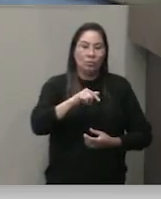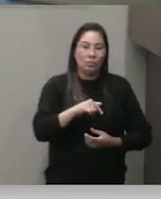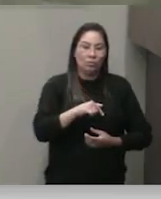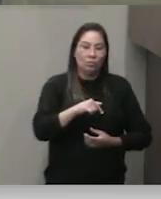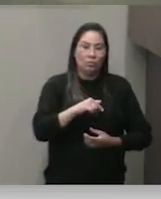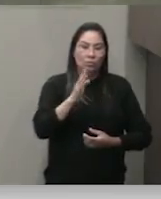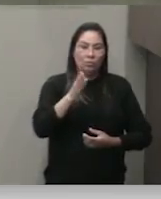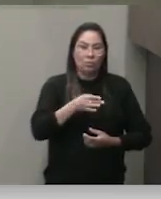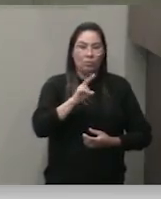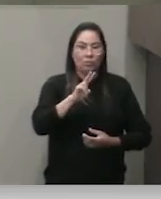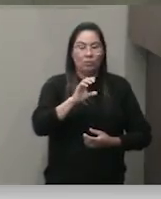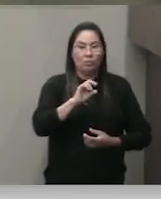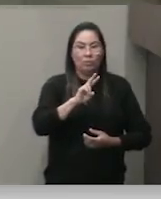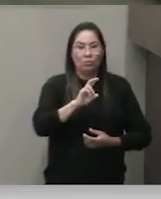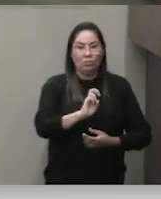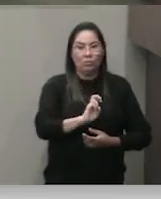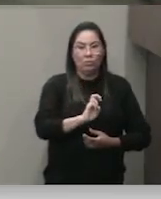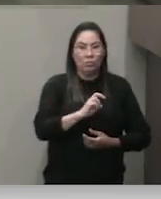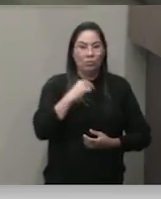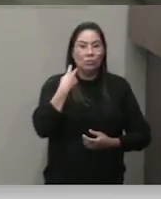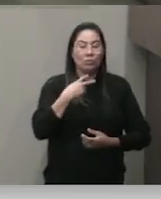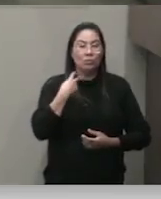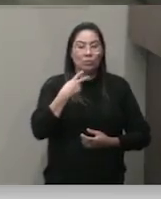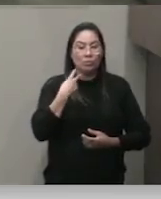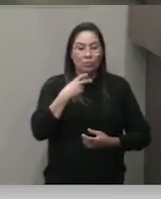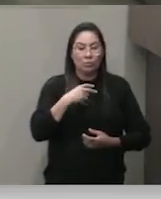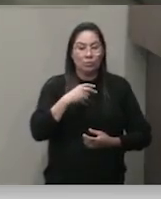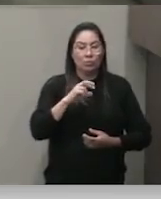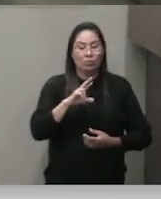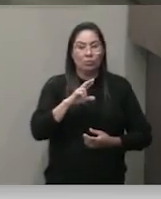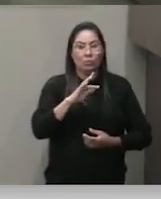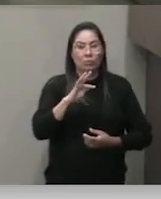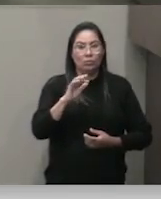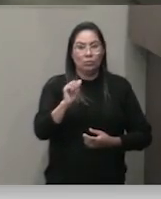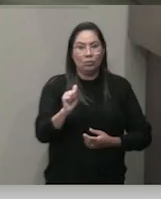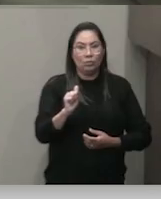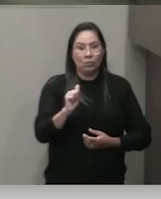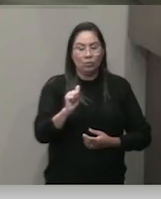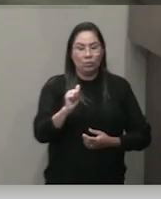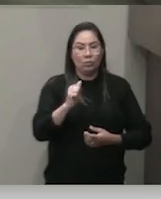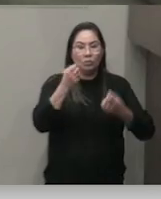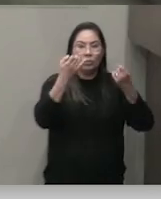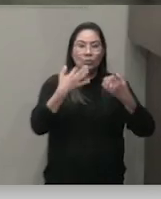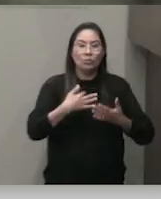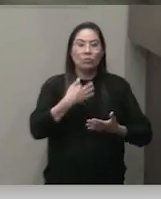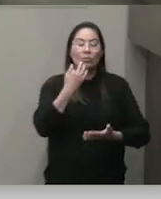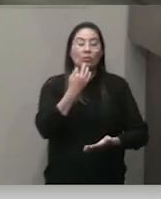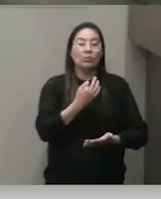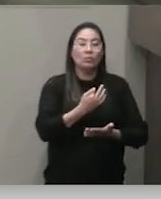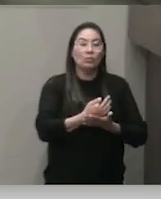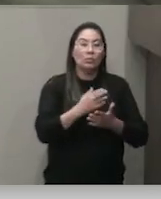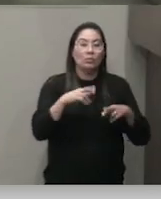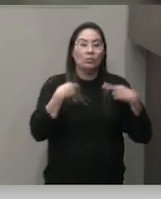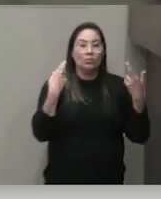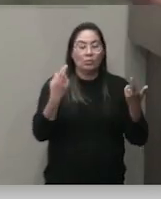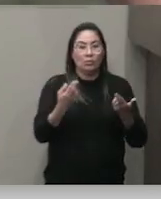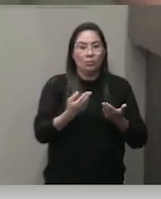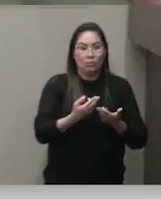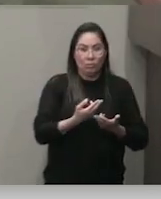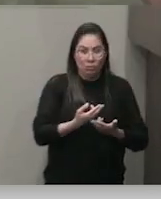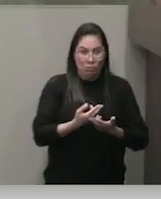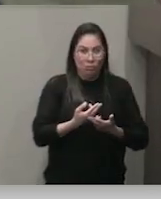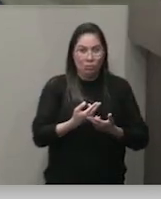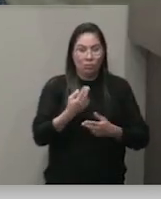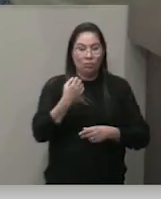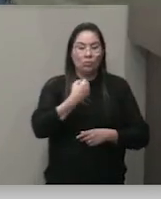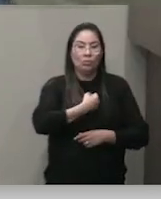047/2025. Gabinete do vereador Cláudio Luiz Rupa Soldá justifica a ausência na reunião plenária ordinária do